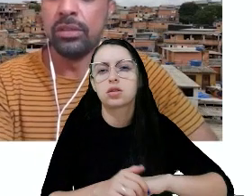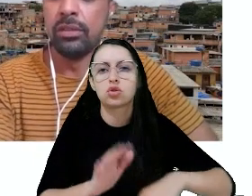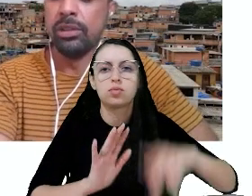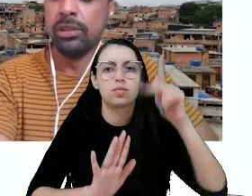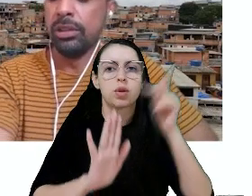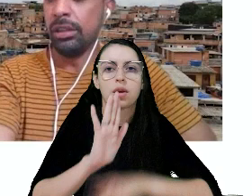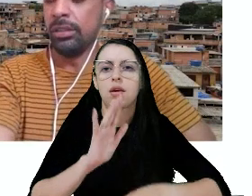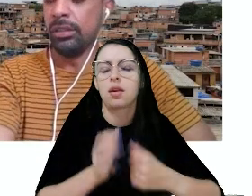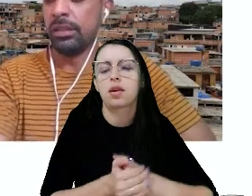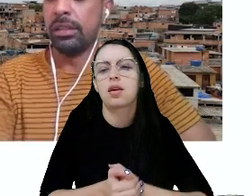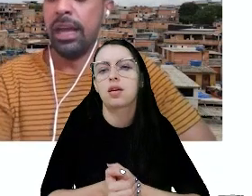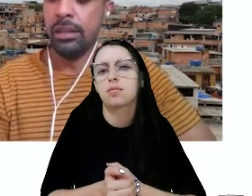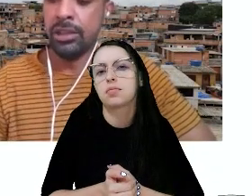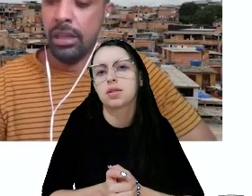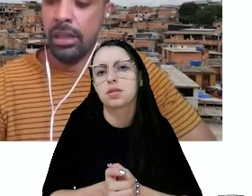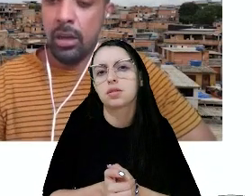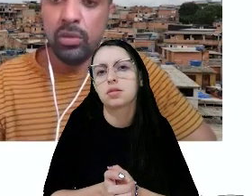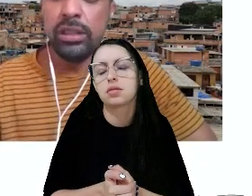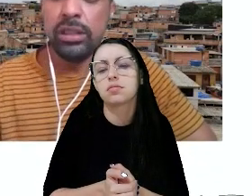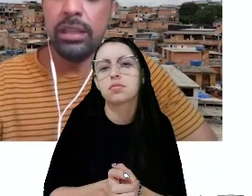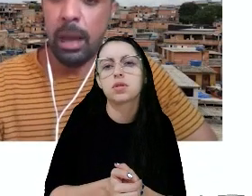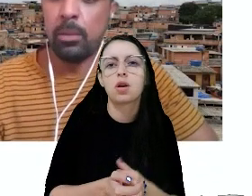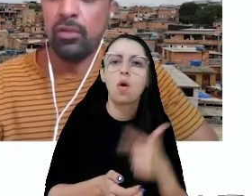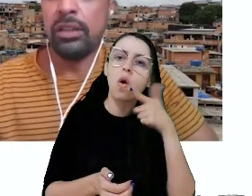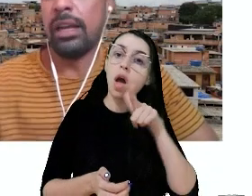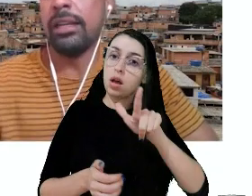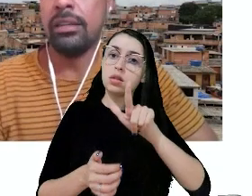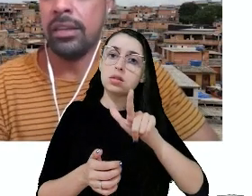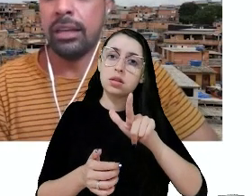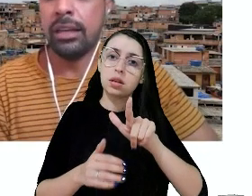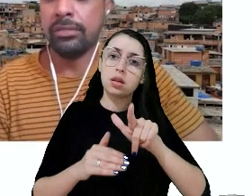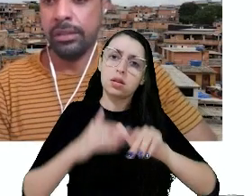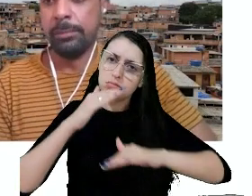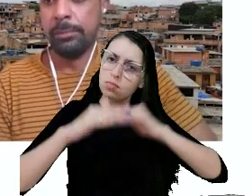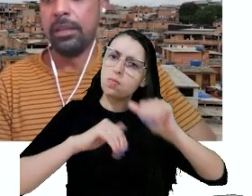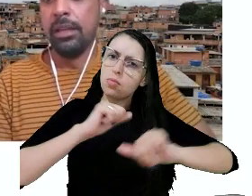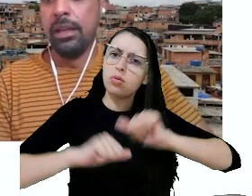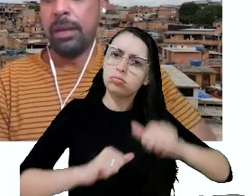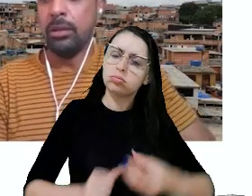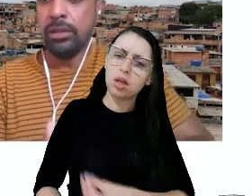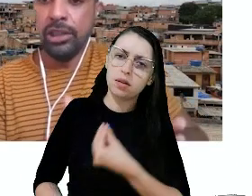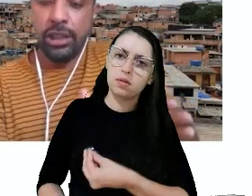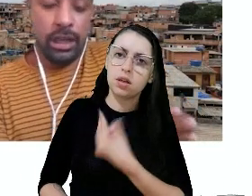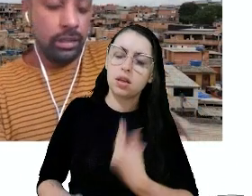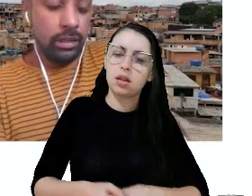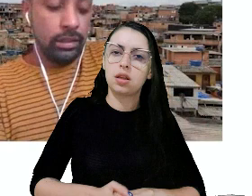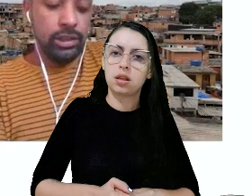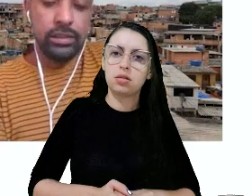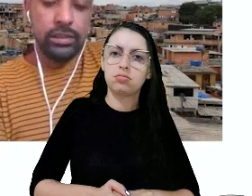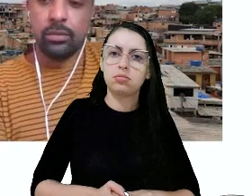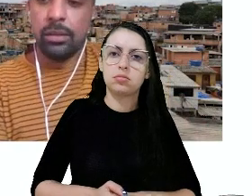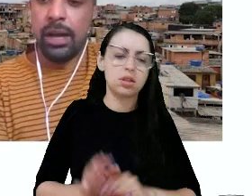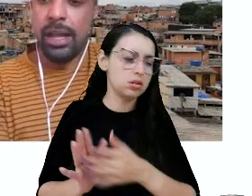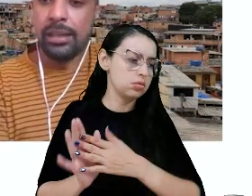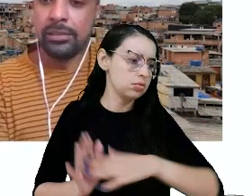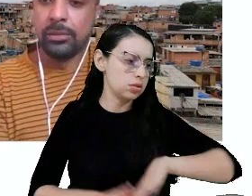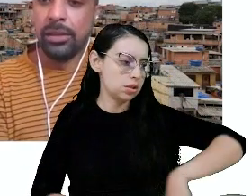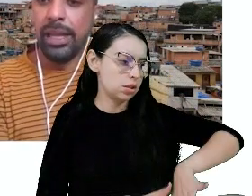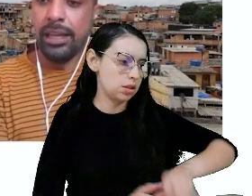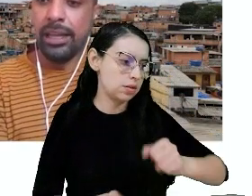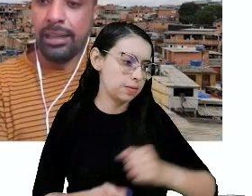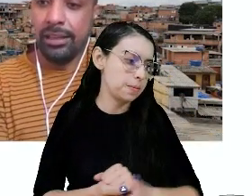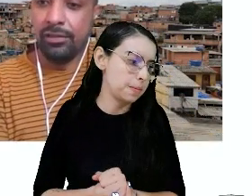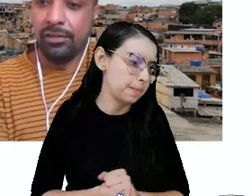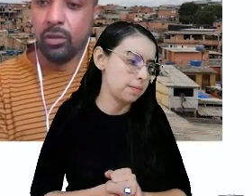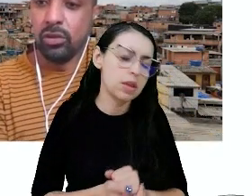como instituição e sociedade, conseguir aproveitar e alavancar na vida. Para eu deixar de ser o Lê